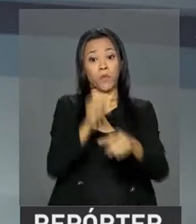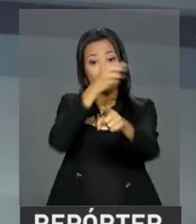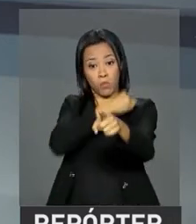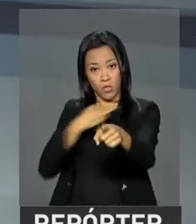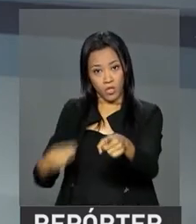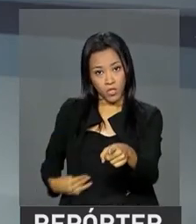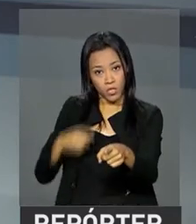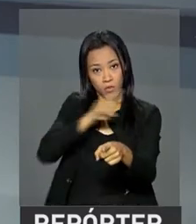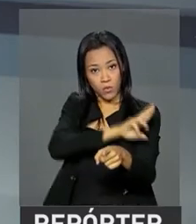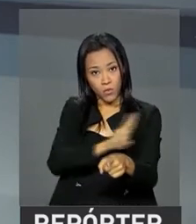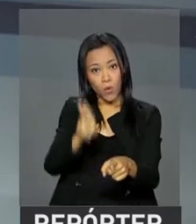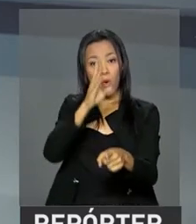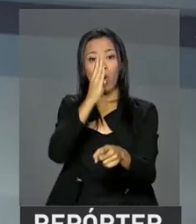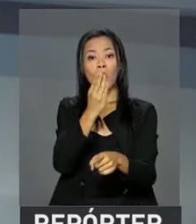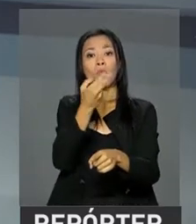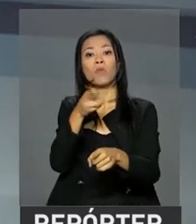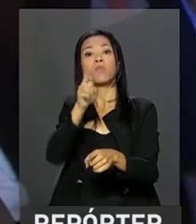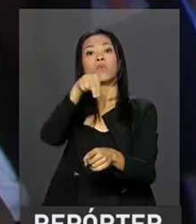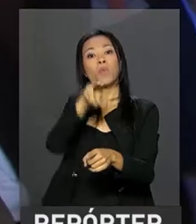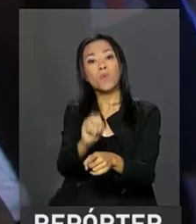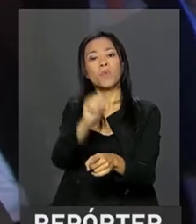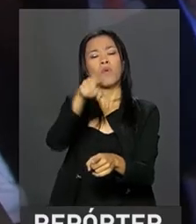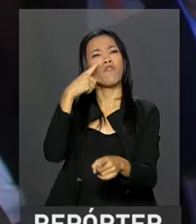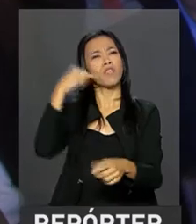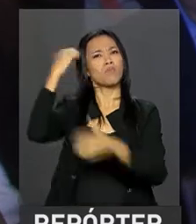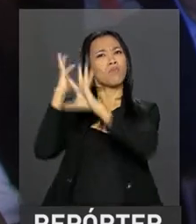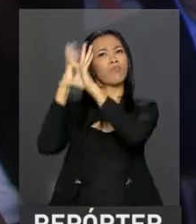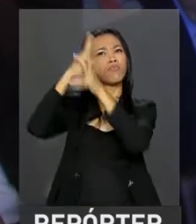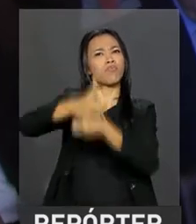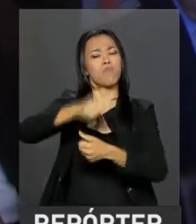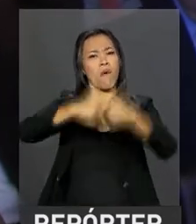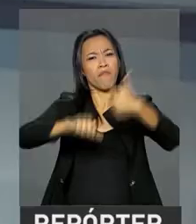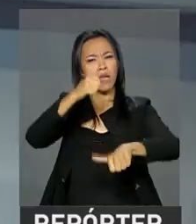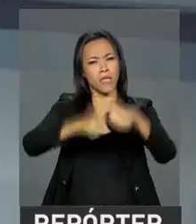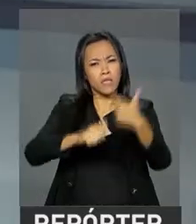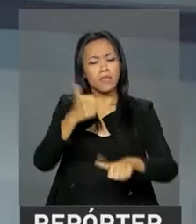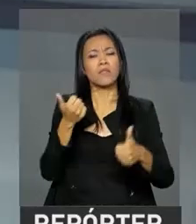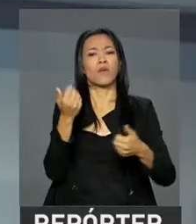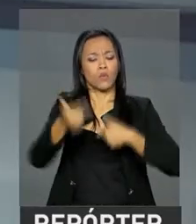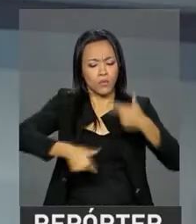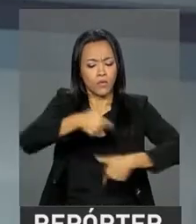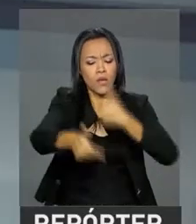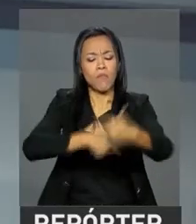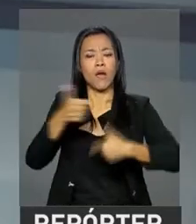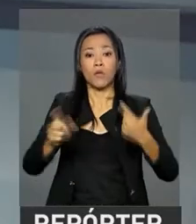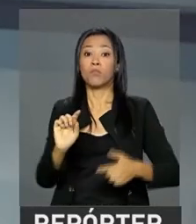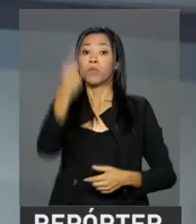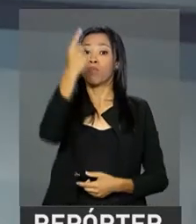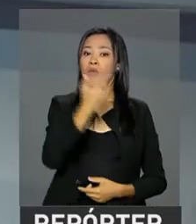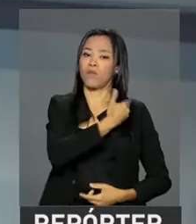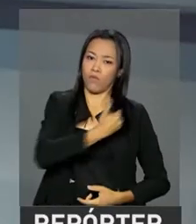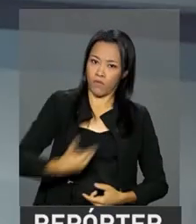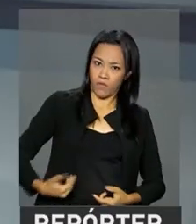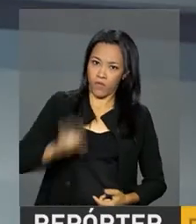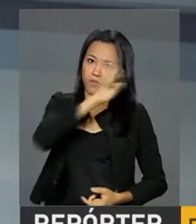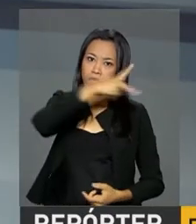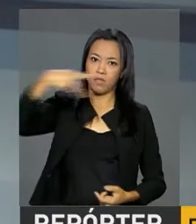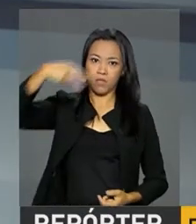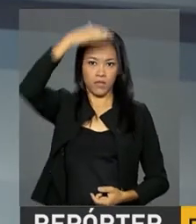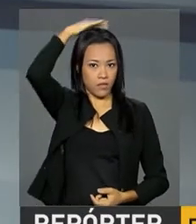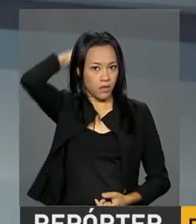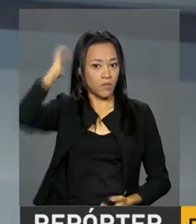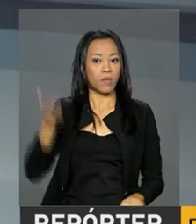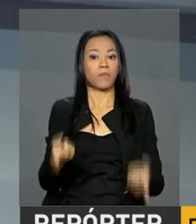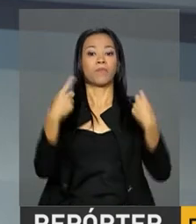Araújo, fez um balanço das ações na área no primeiro ano do governo do presidente Michel Temer. Entregamos até